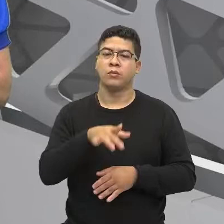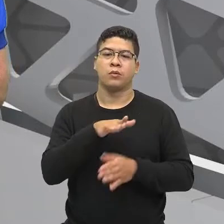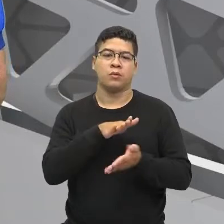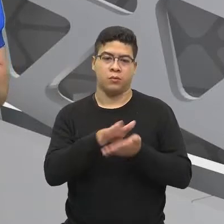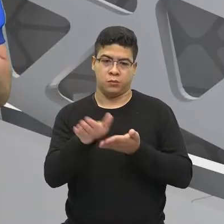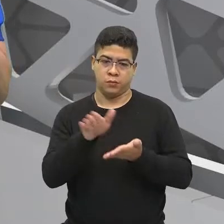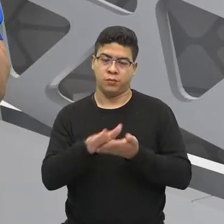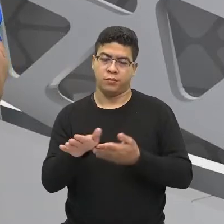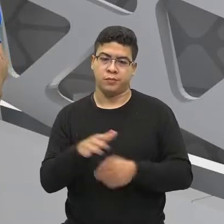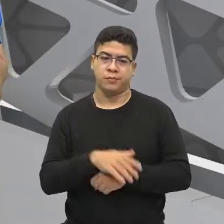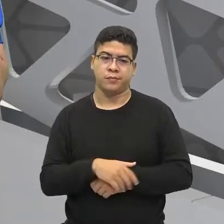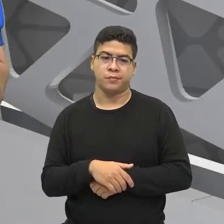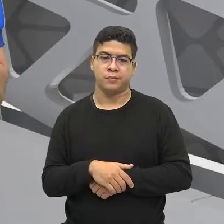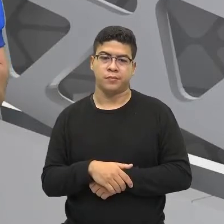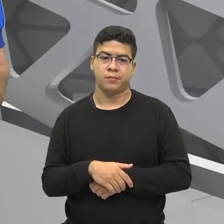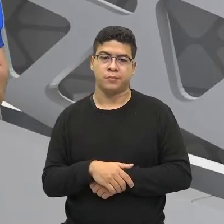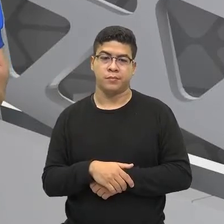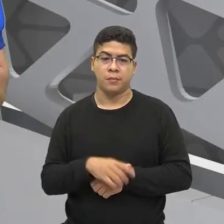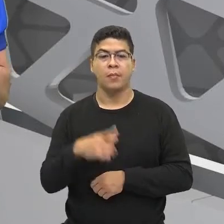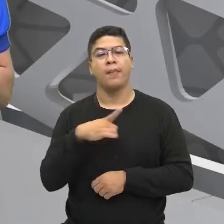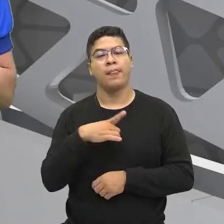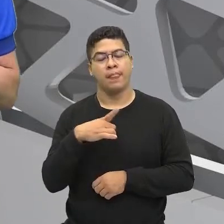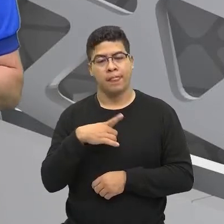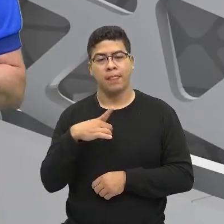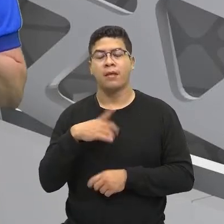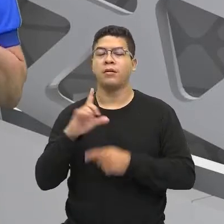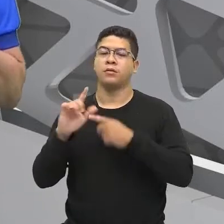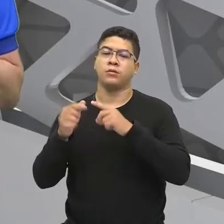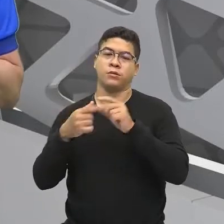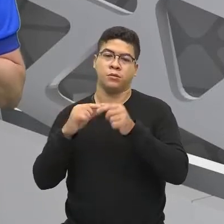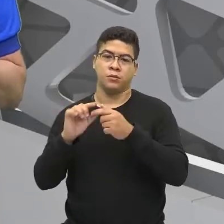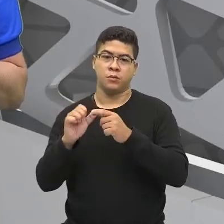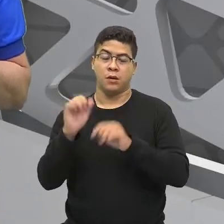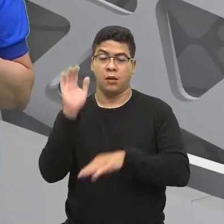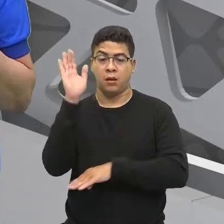Tem A Estrela da Tarde, que foi em